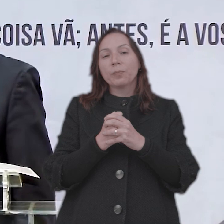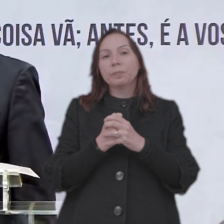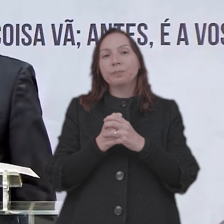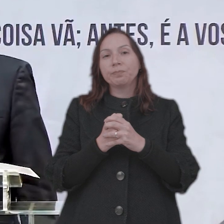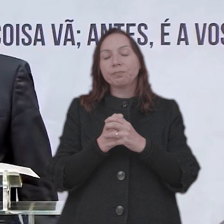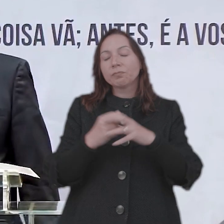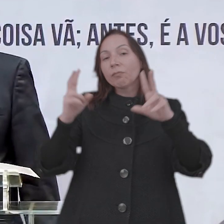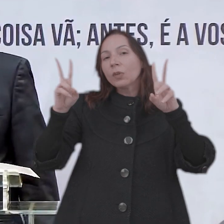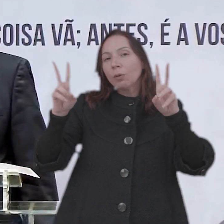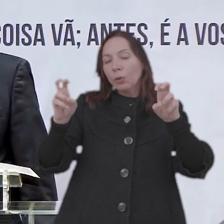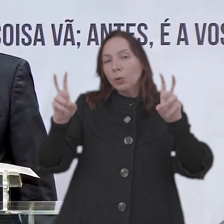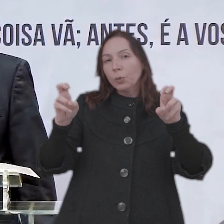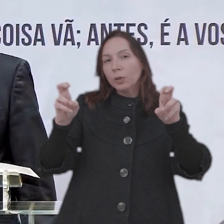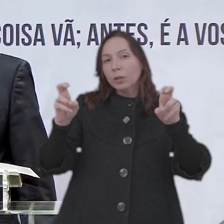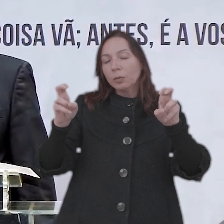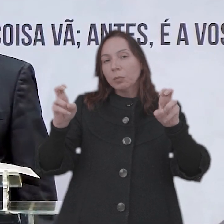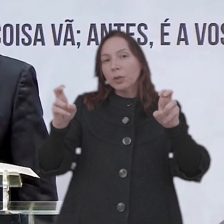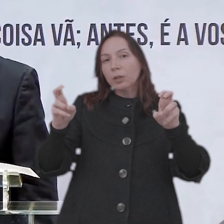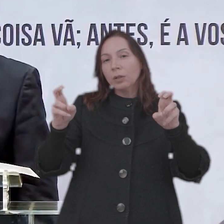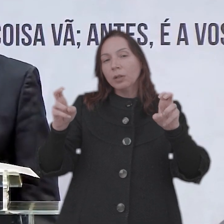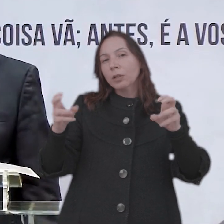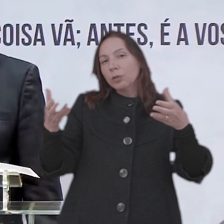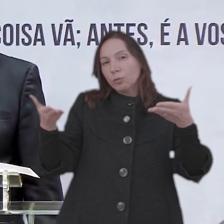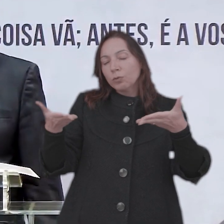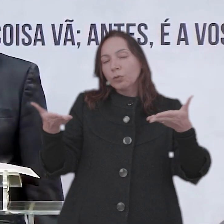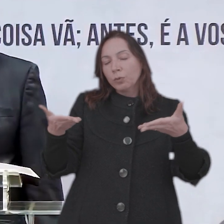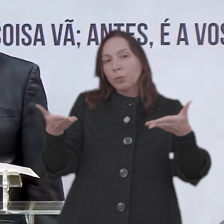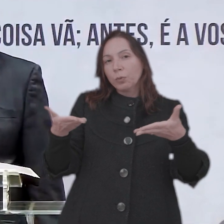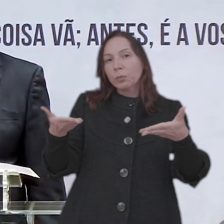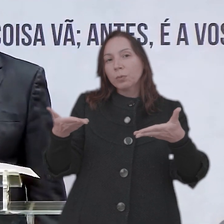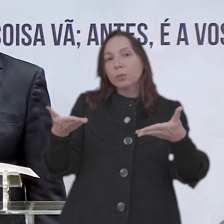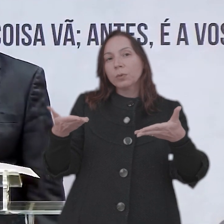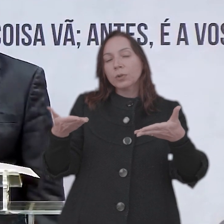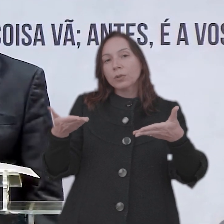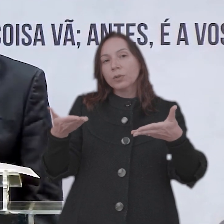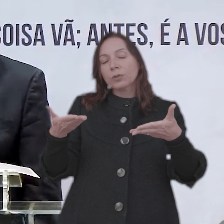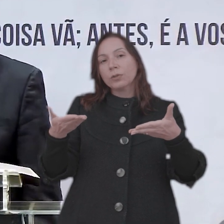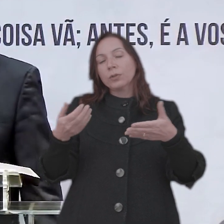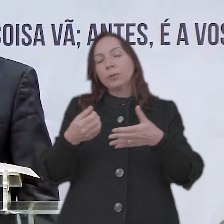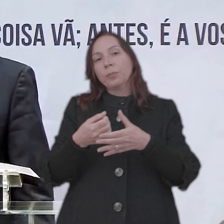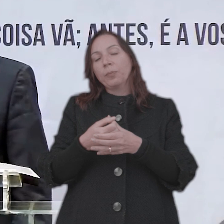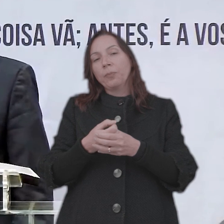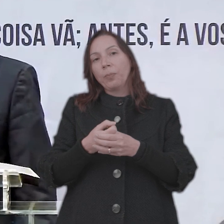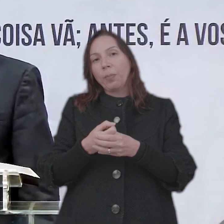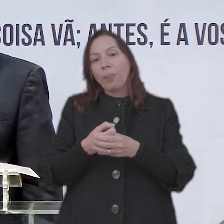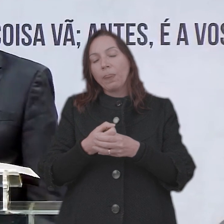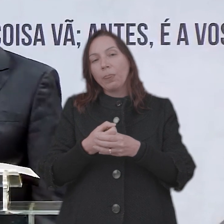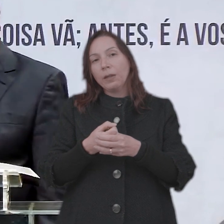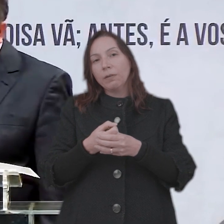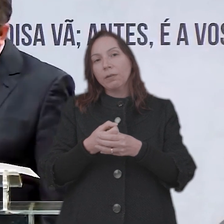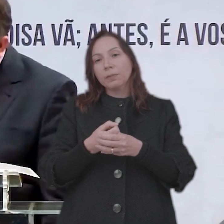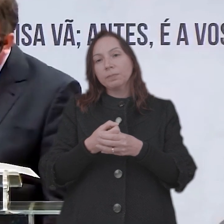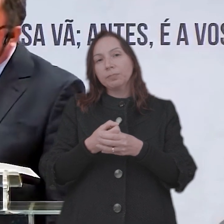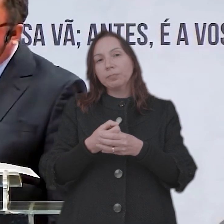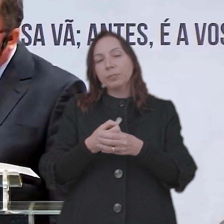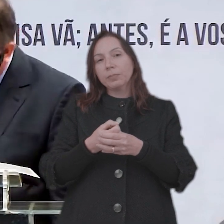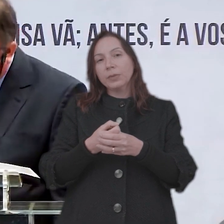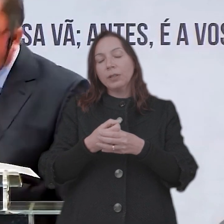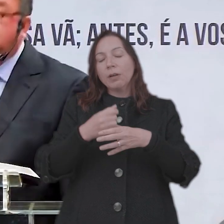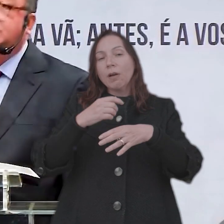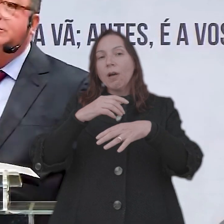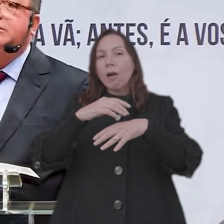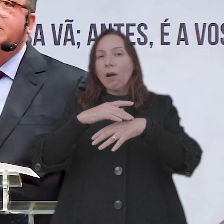o tema, a mensagem que eu quero deixar para você nesta manhã, é a cura